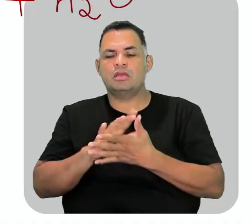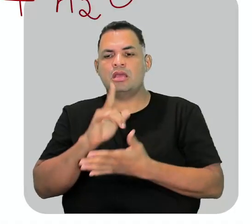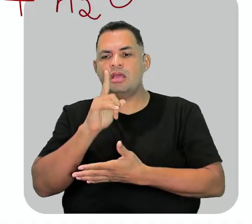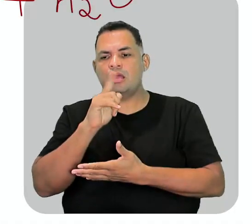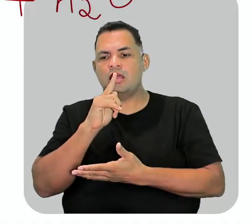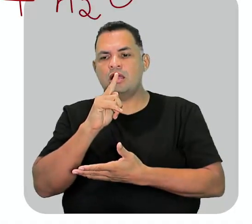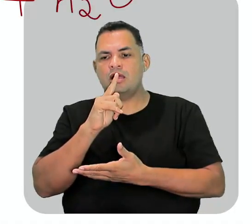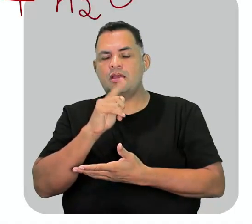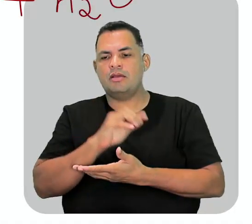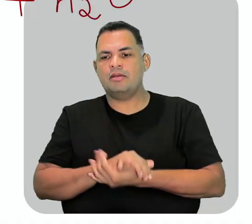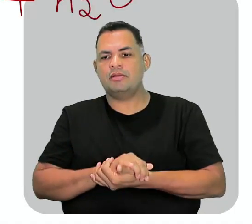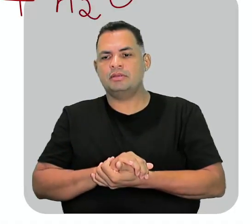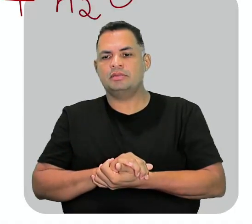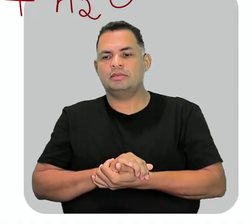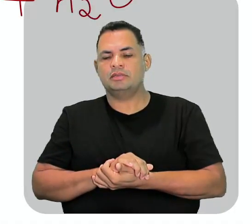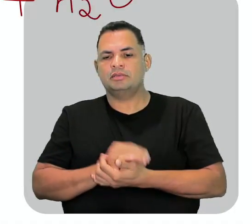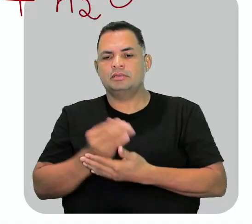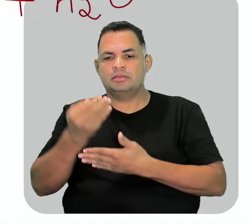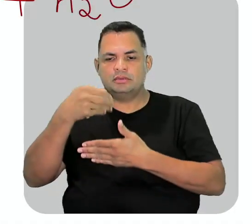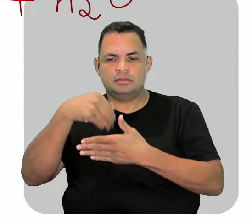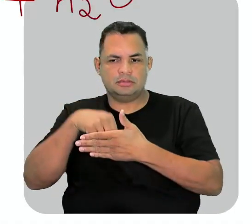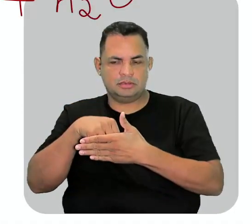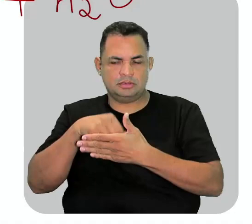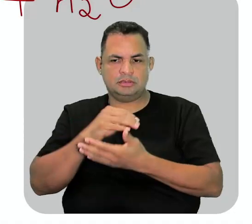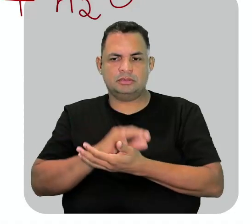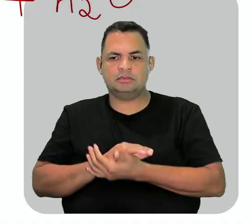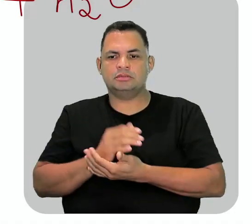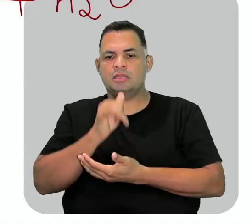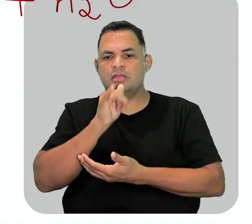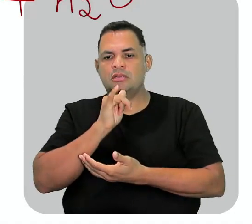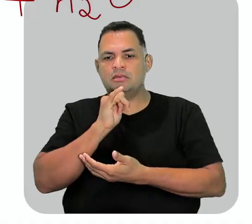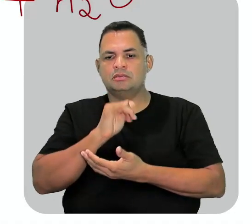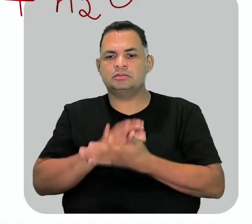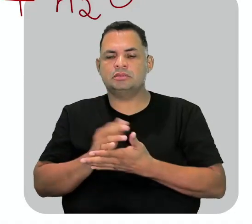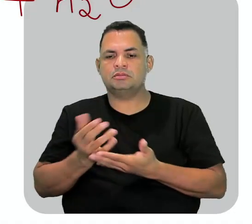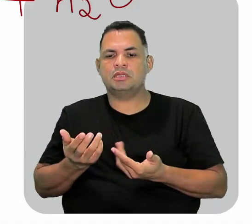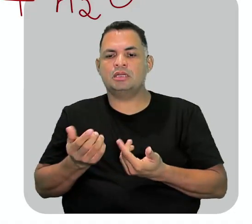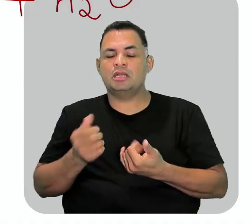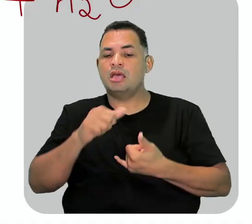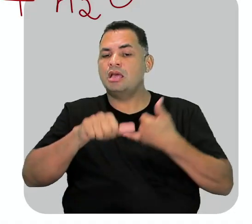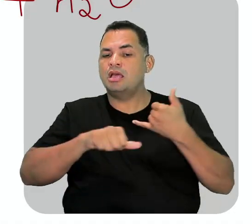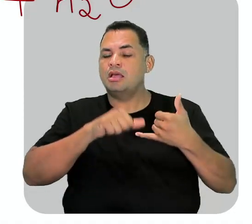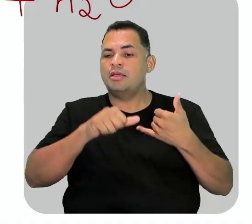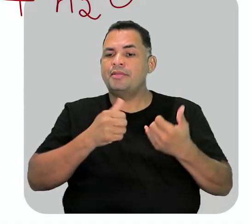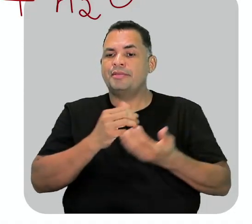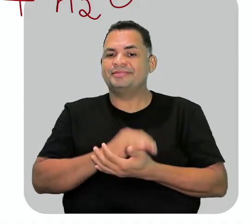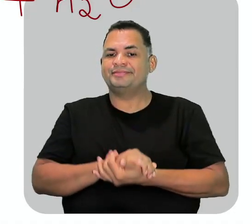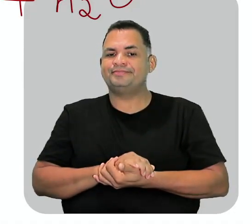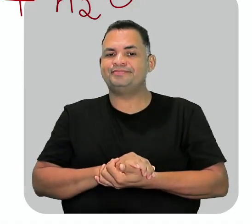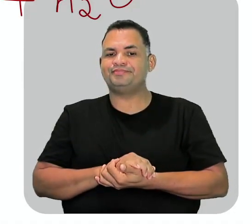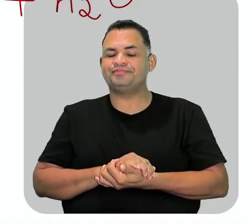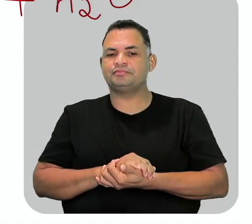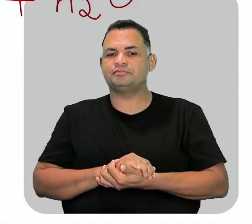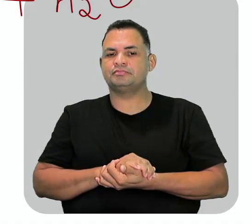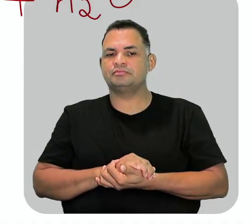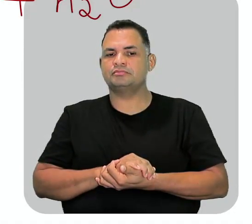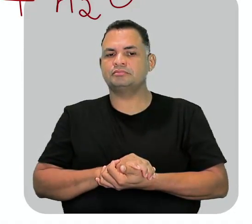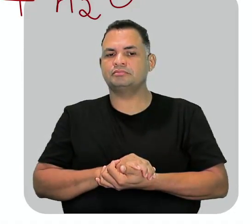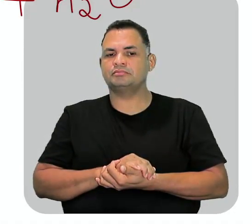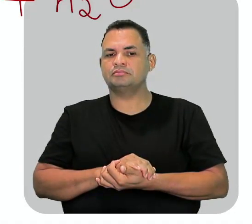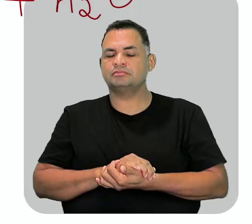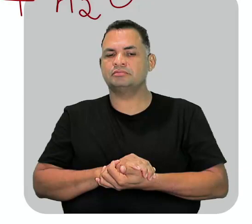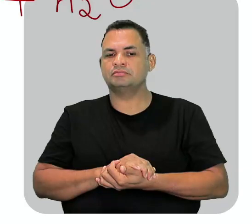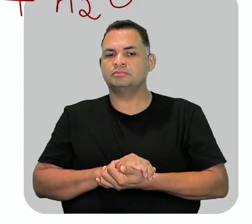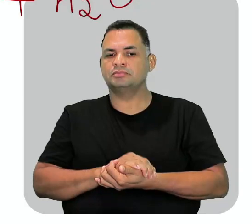água, né, que foi omitido lá na exemplificação da reação. Mas o oxigênio, com esses